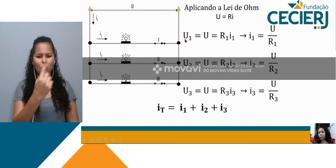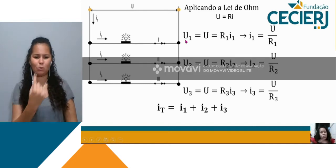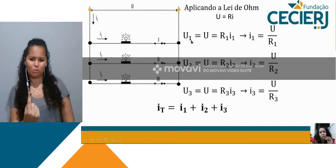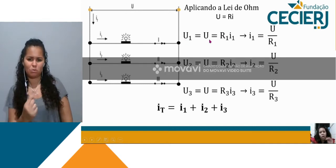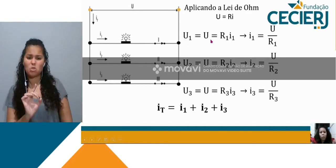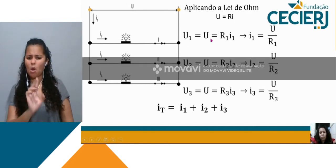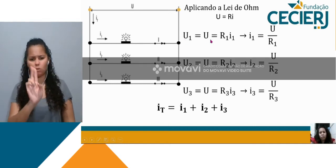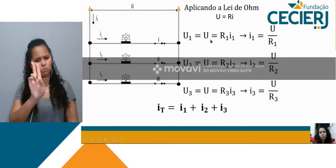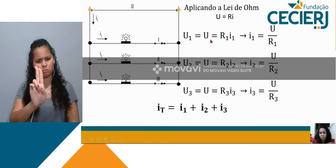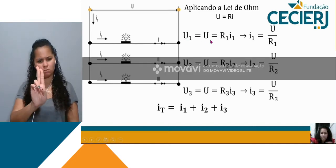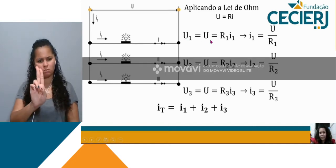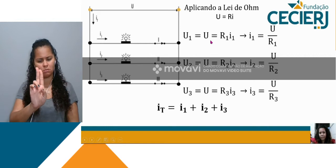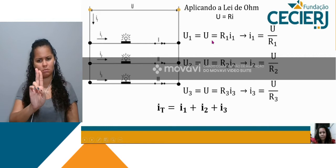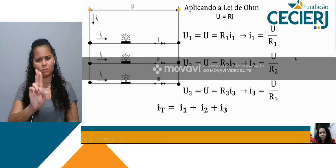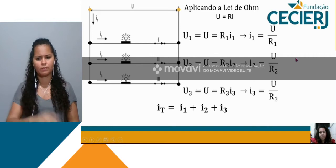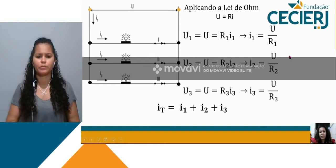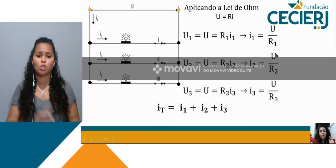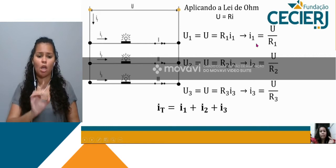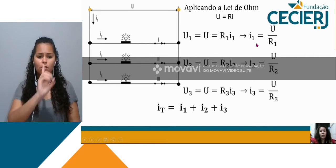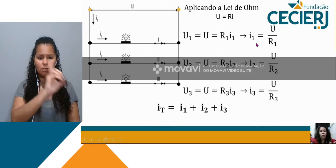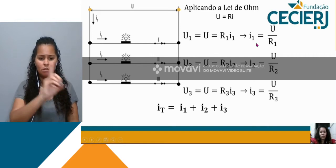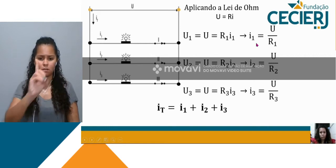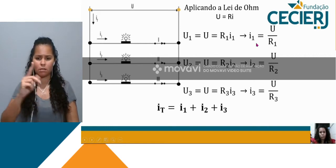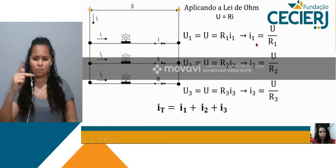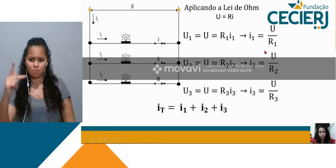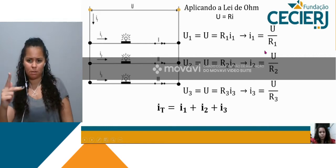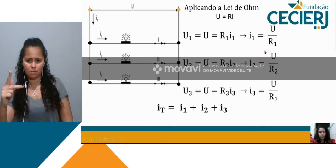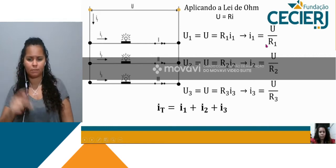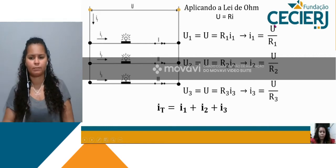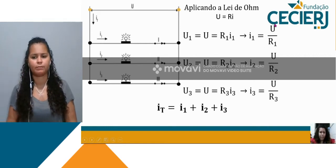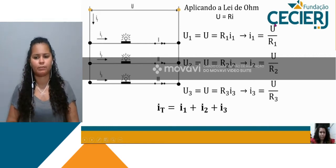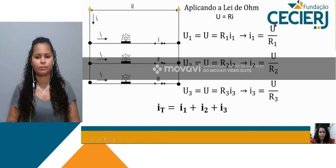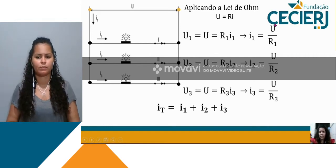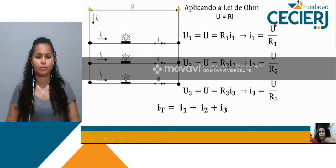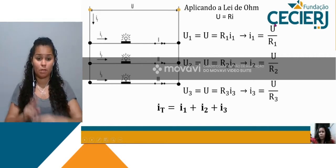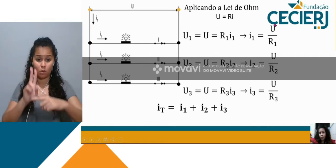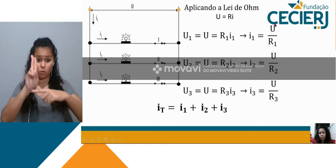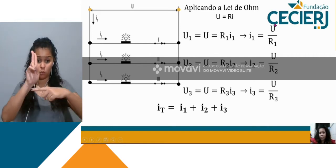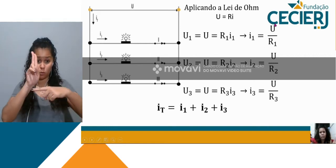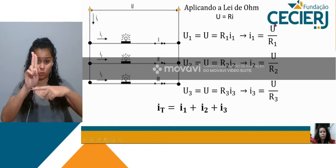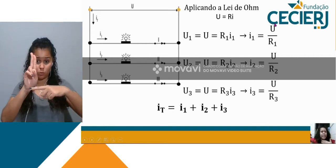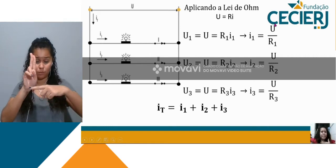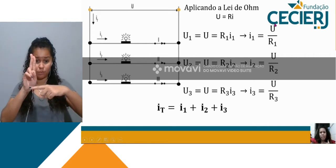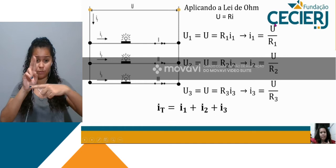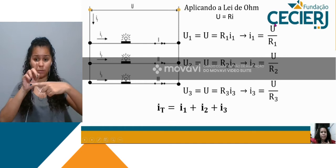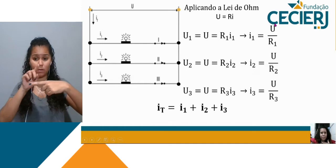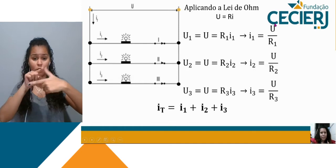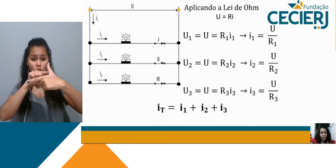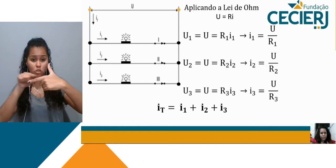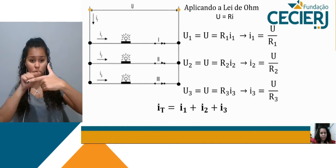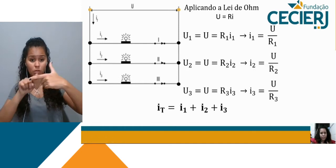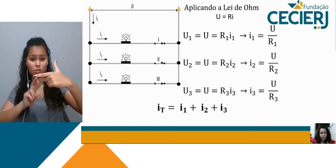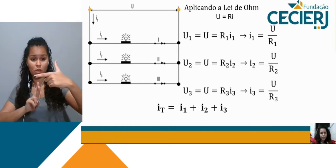Boto só DDP. Então, a corrente 1 é a DDP toda dividido pela resistência da